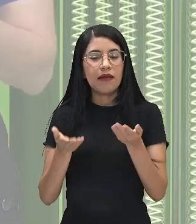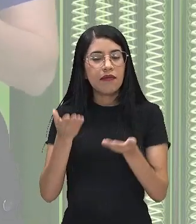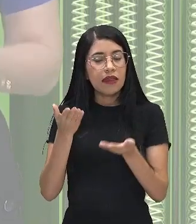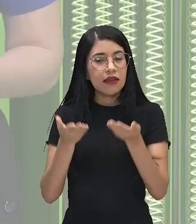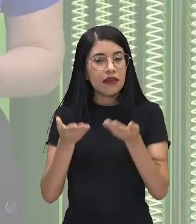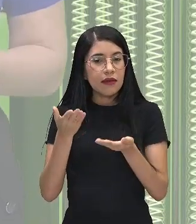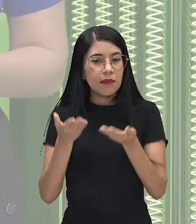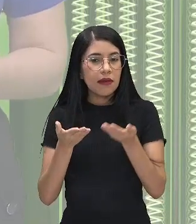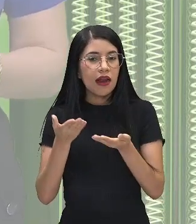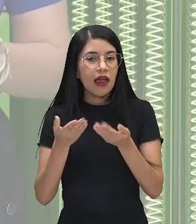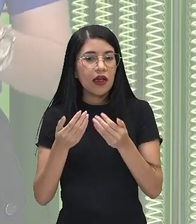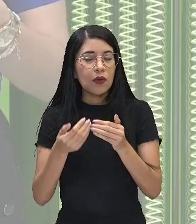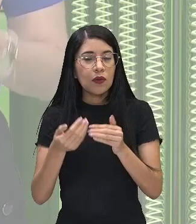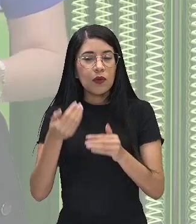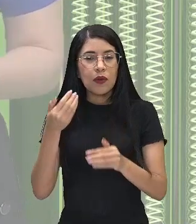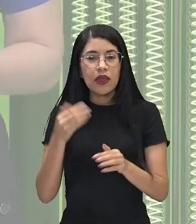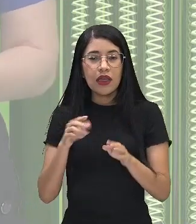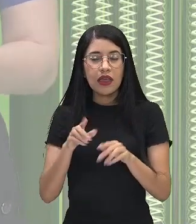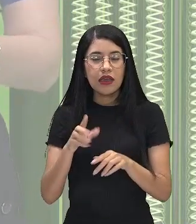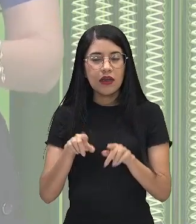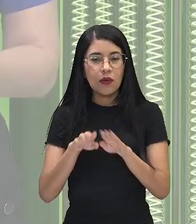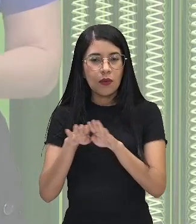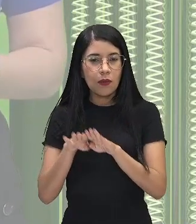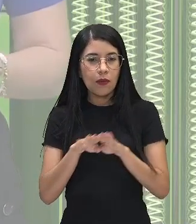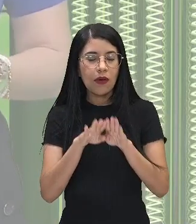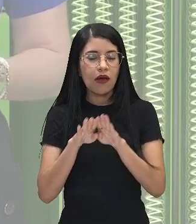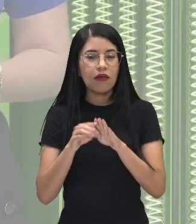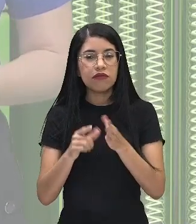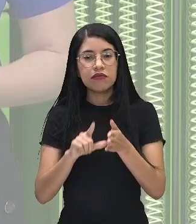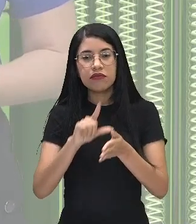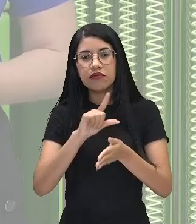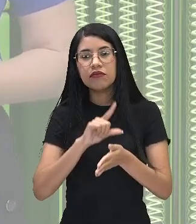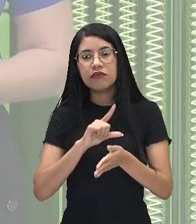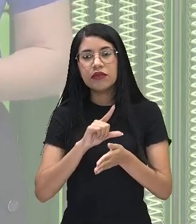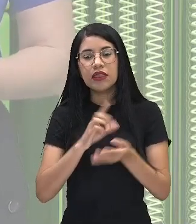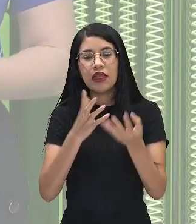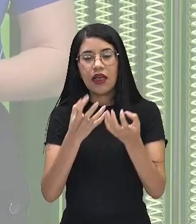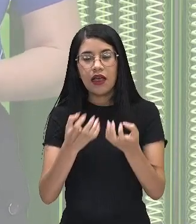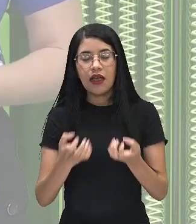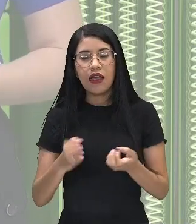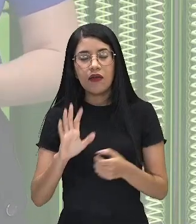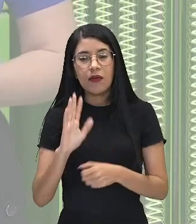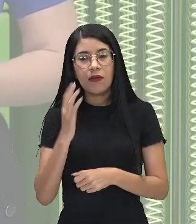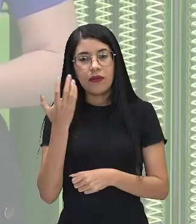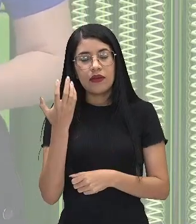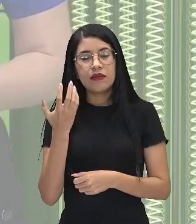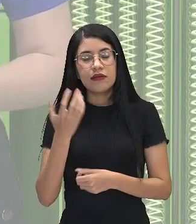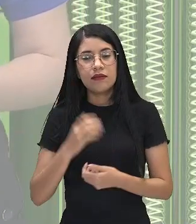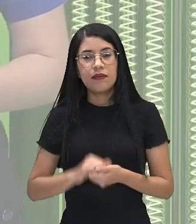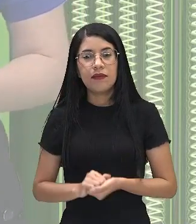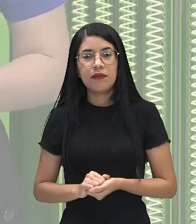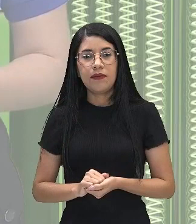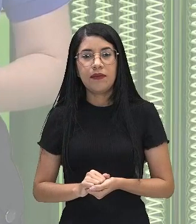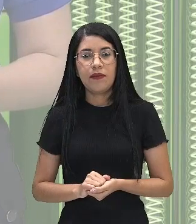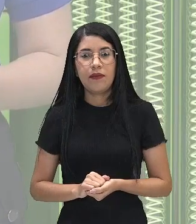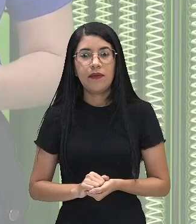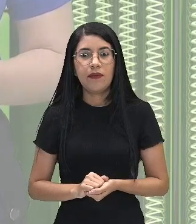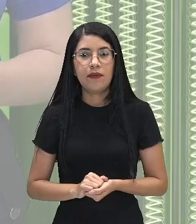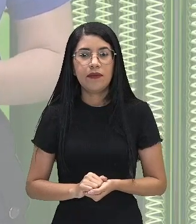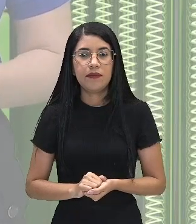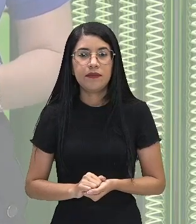equilíbrio que existia antes dessa grande seca que ocorreu no ano